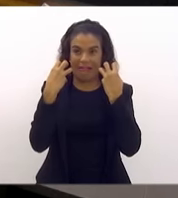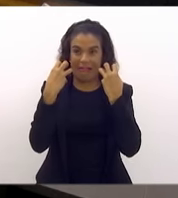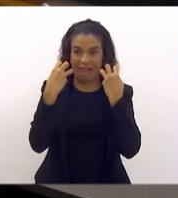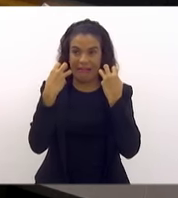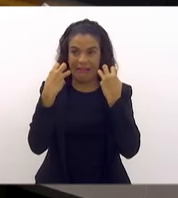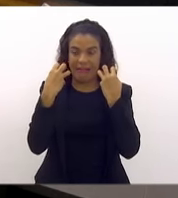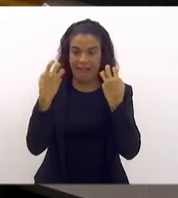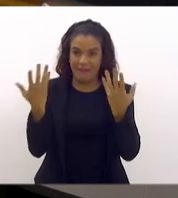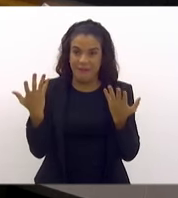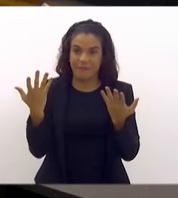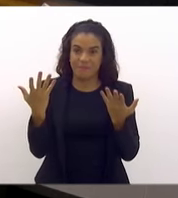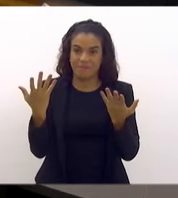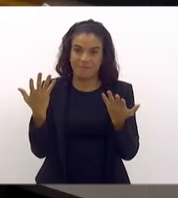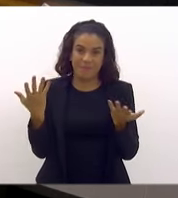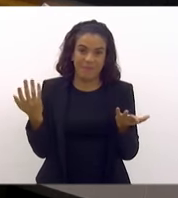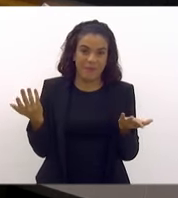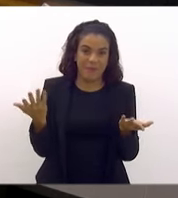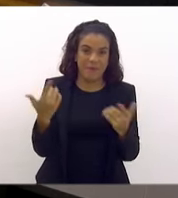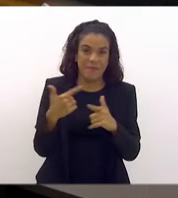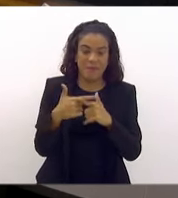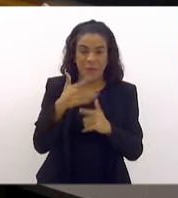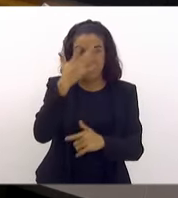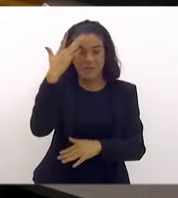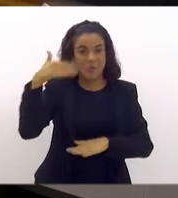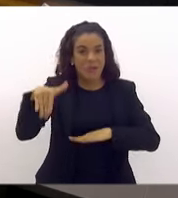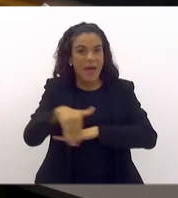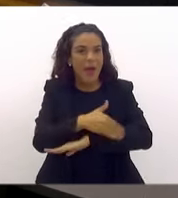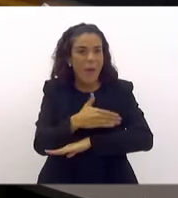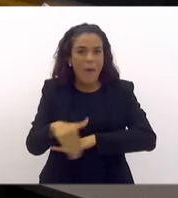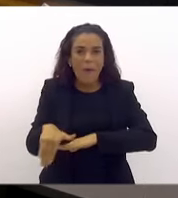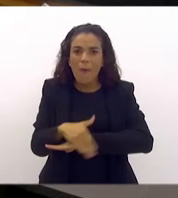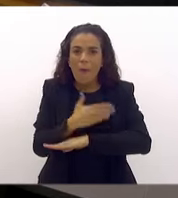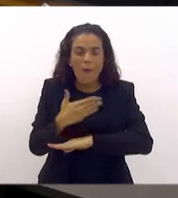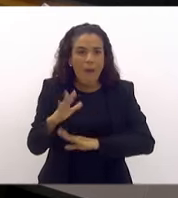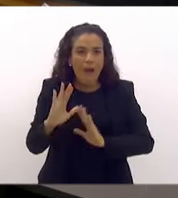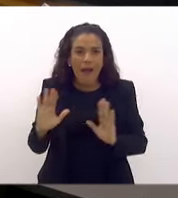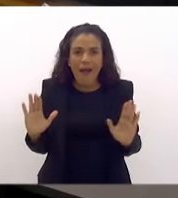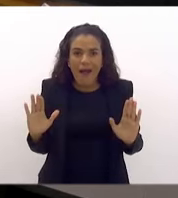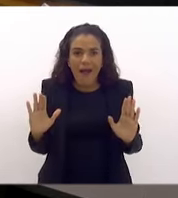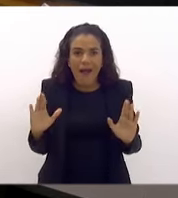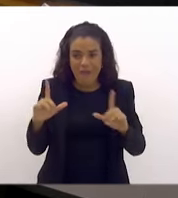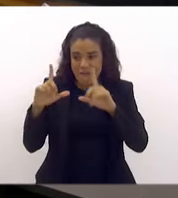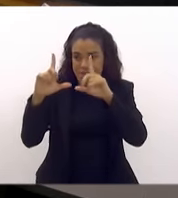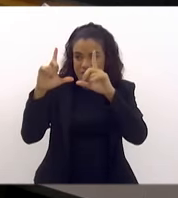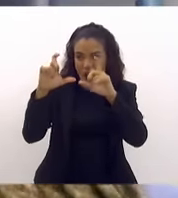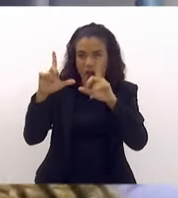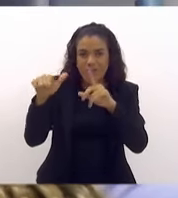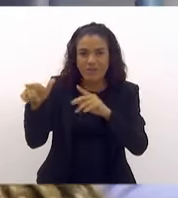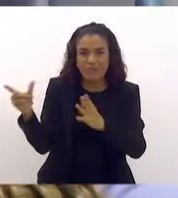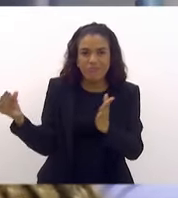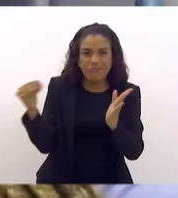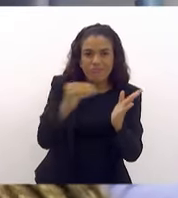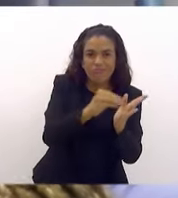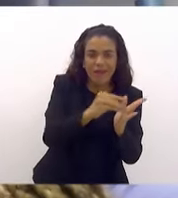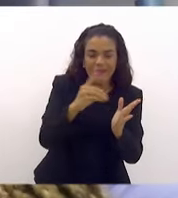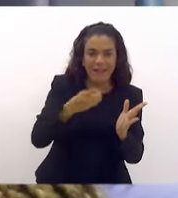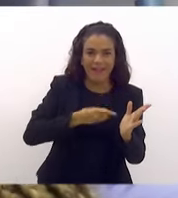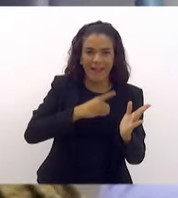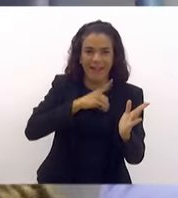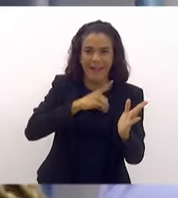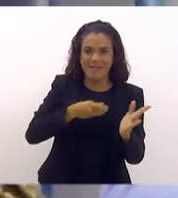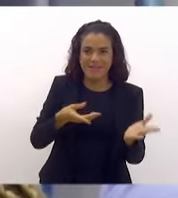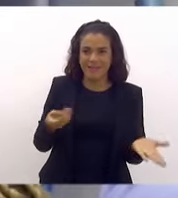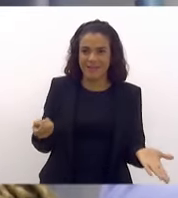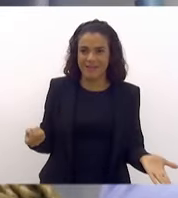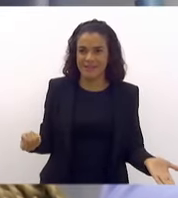era achar legítima uma pessoa que foi encontrada na rua a foto foi tirada E essa foto rapidamente foi entrar foi fazer parte